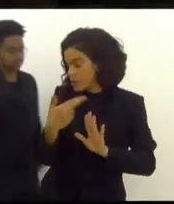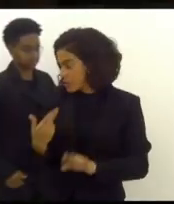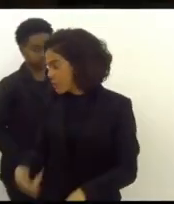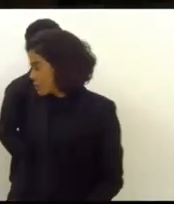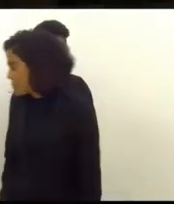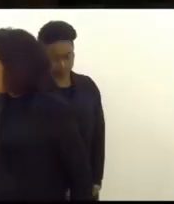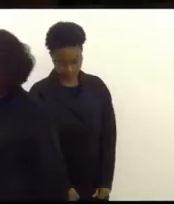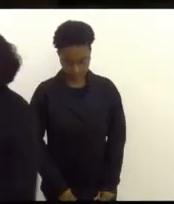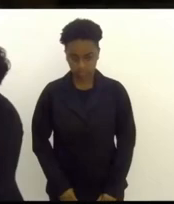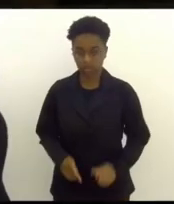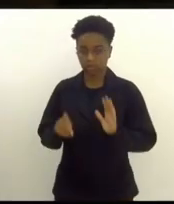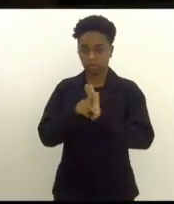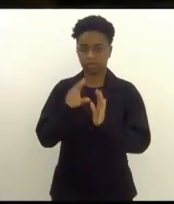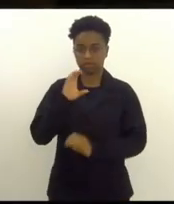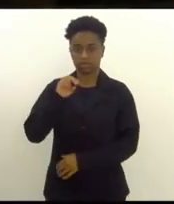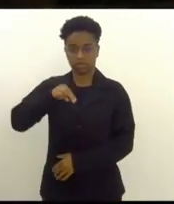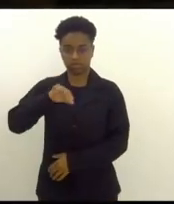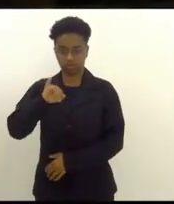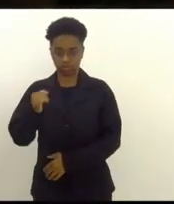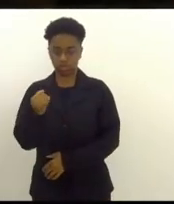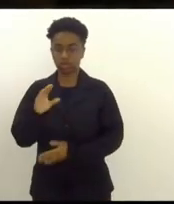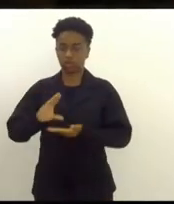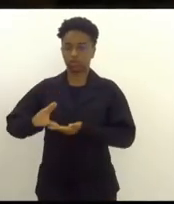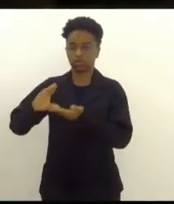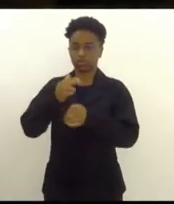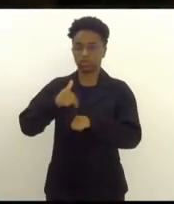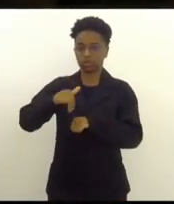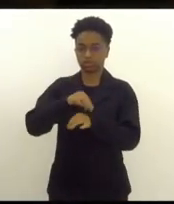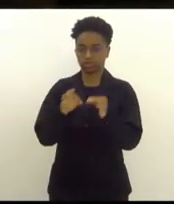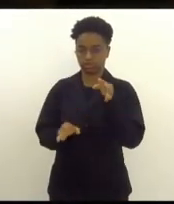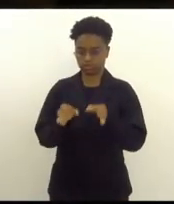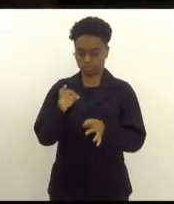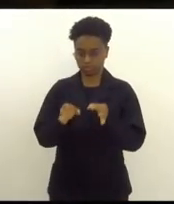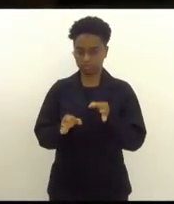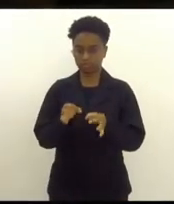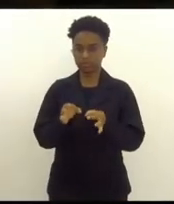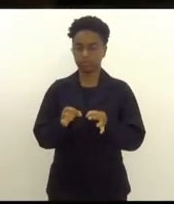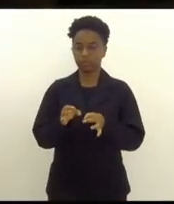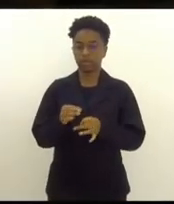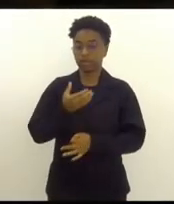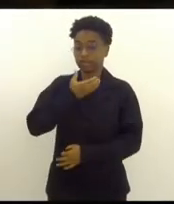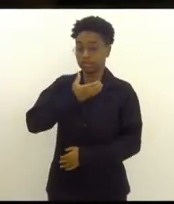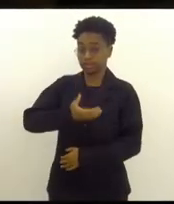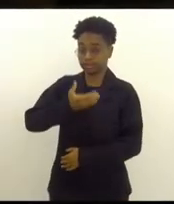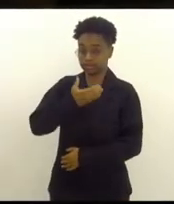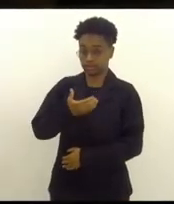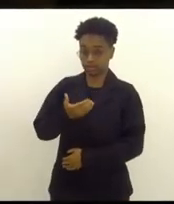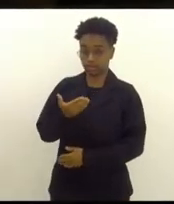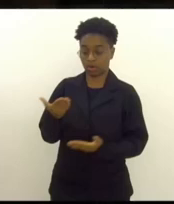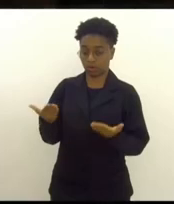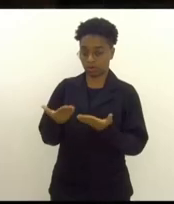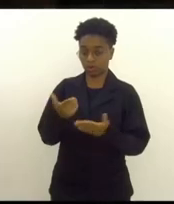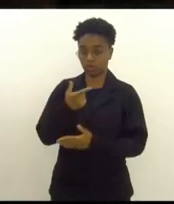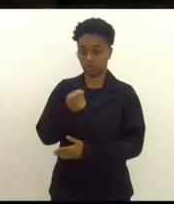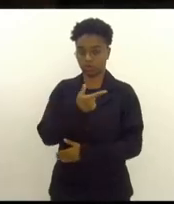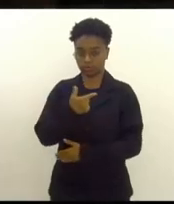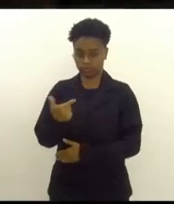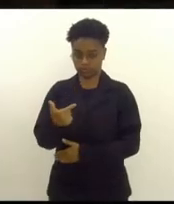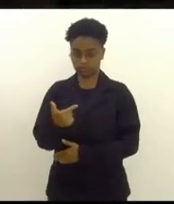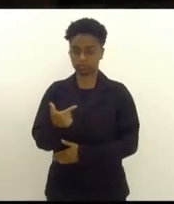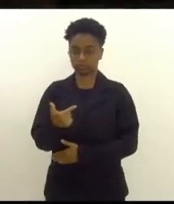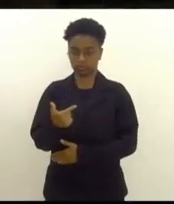do CNJ do Conselho Nacional de Justiça de dezembro agora de 2022